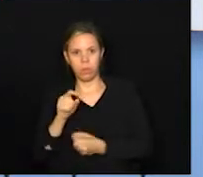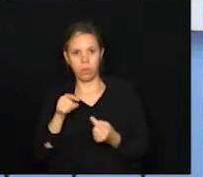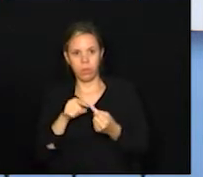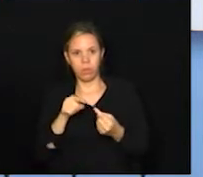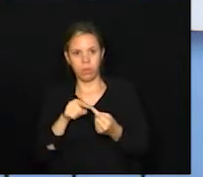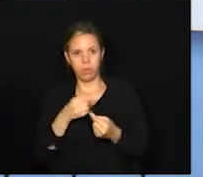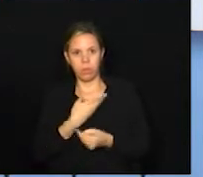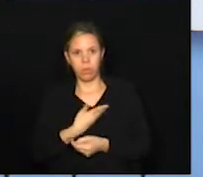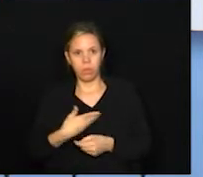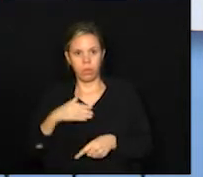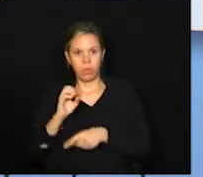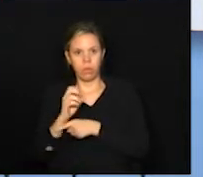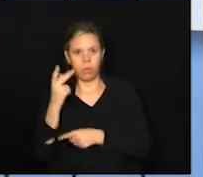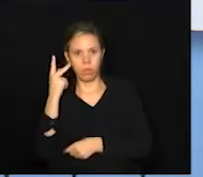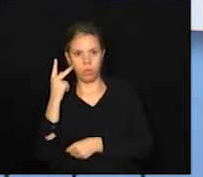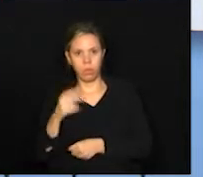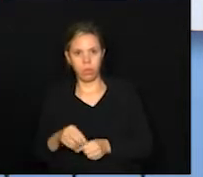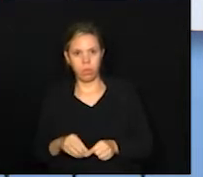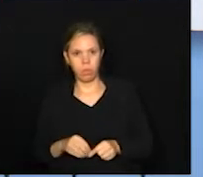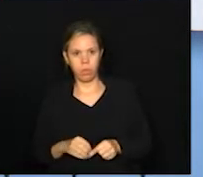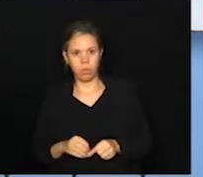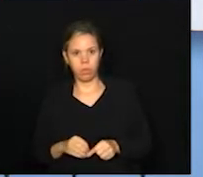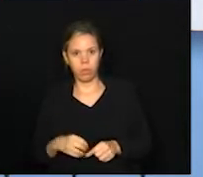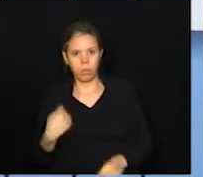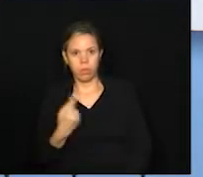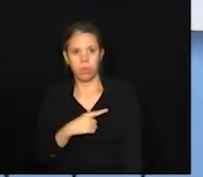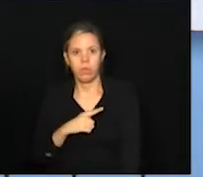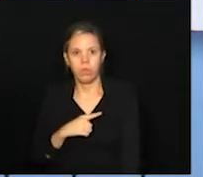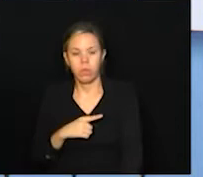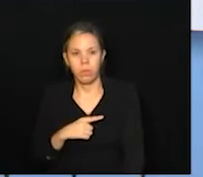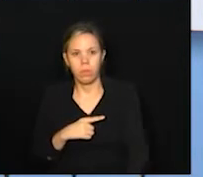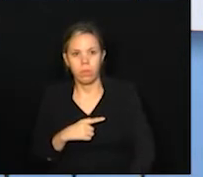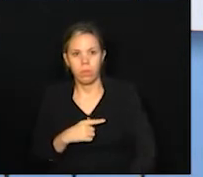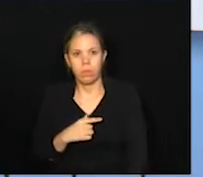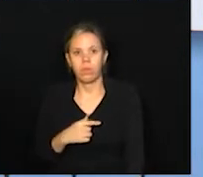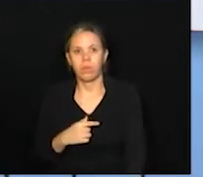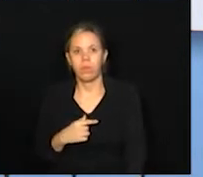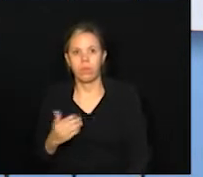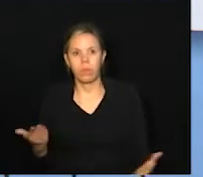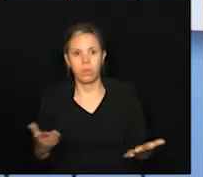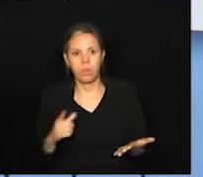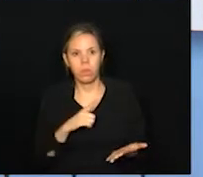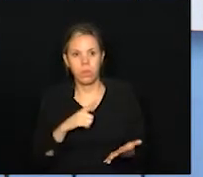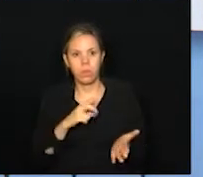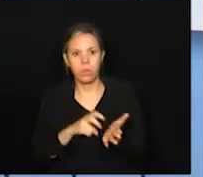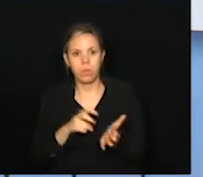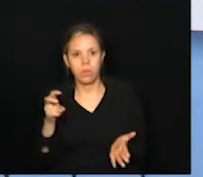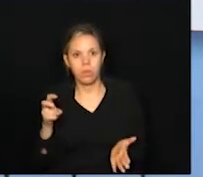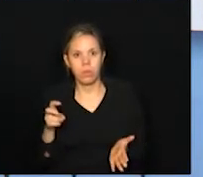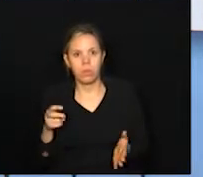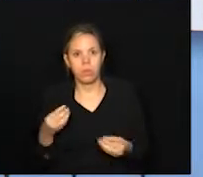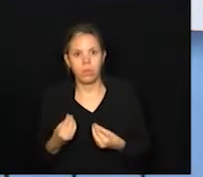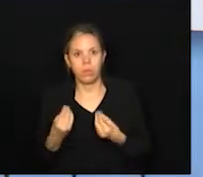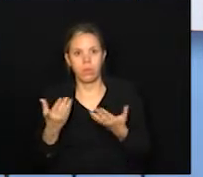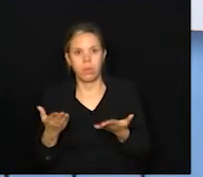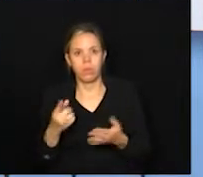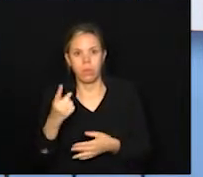com o governo do estado de São Paulo, nós tivemos aí hoje, nesta manhã ainda, a entrega